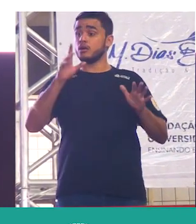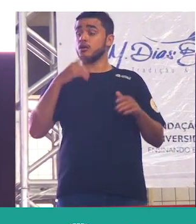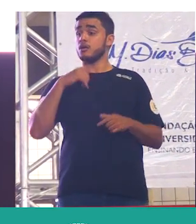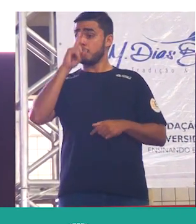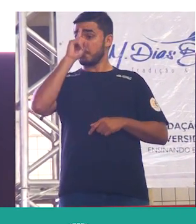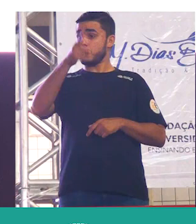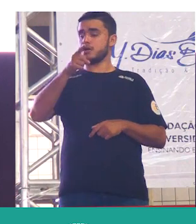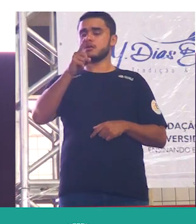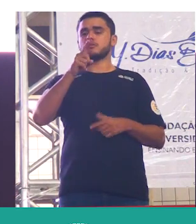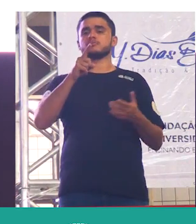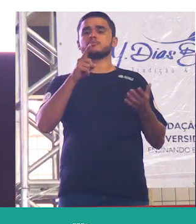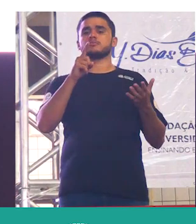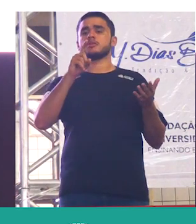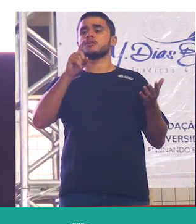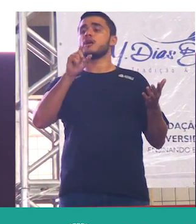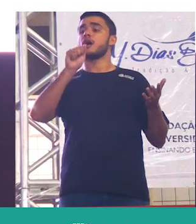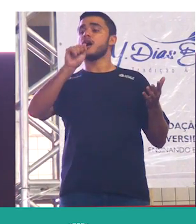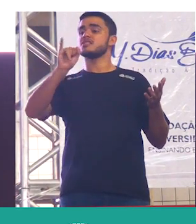em